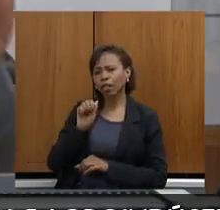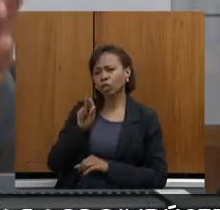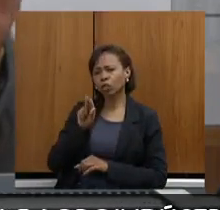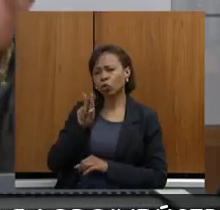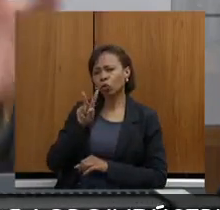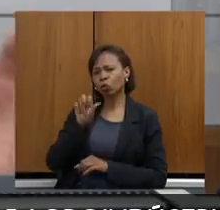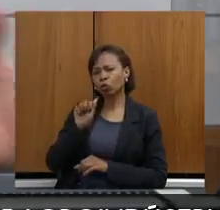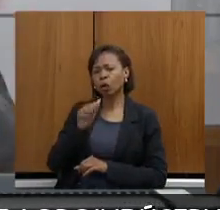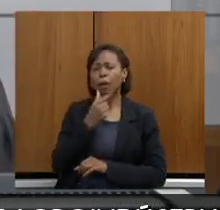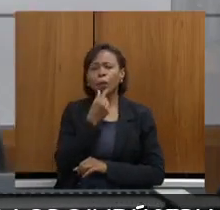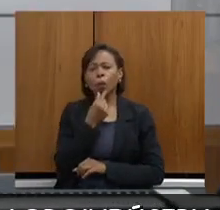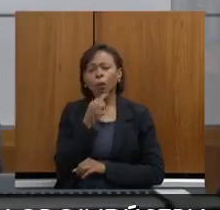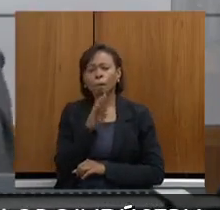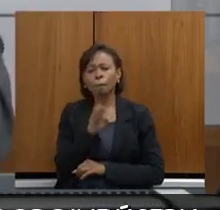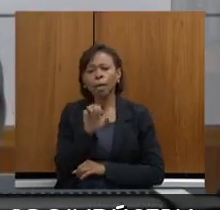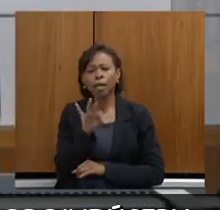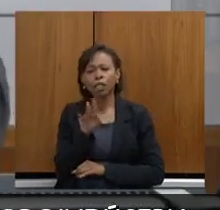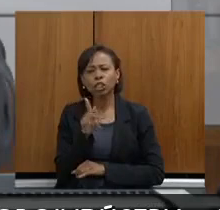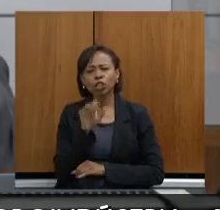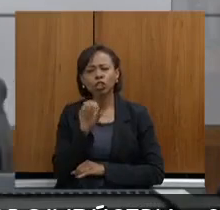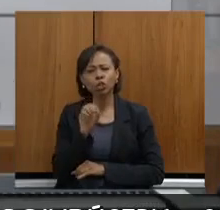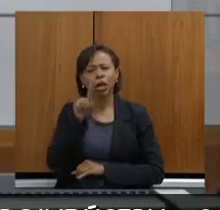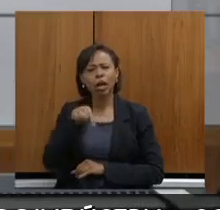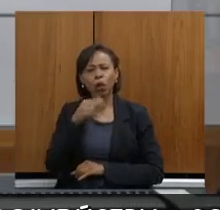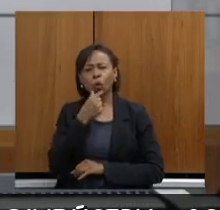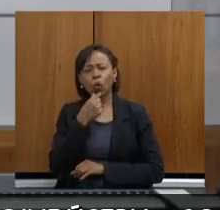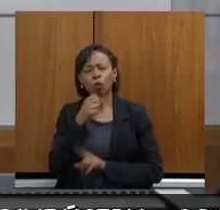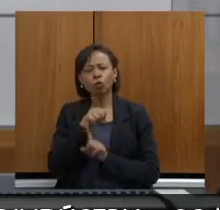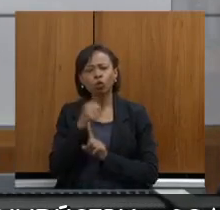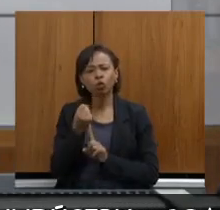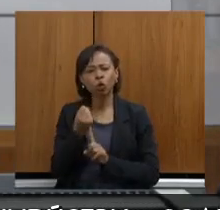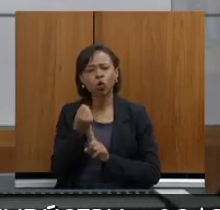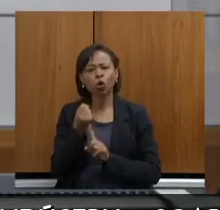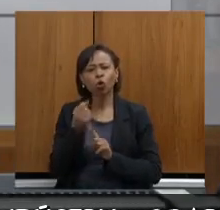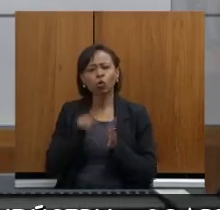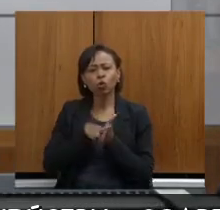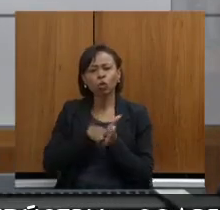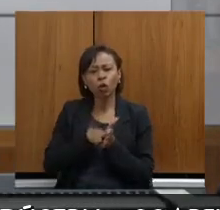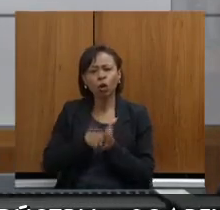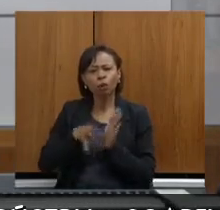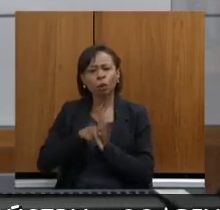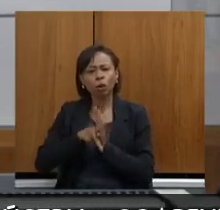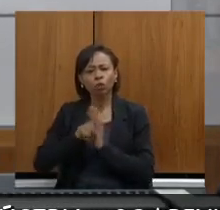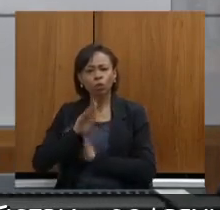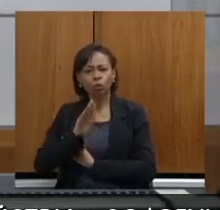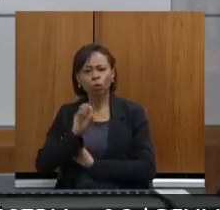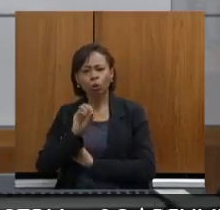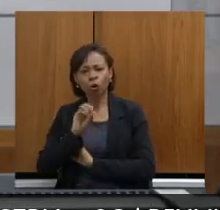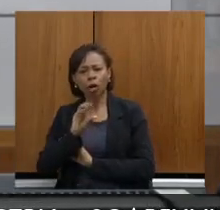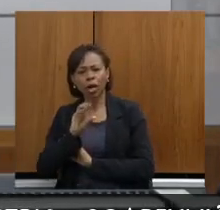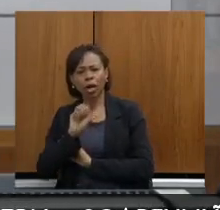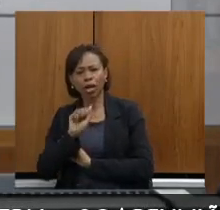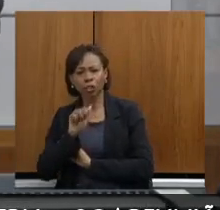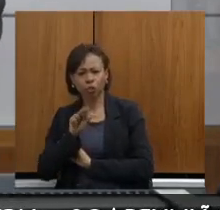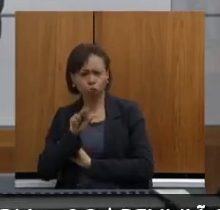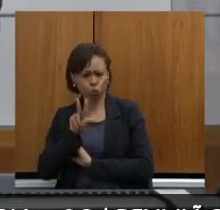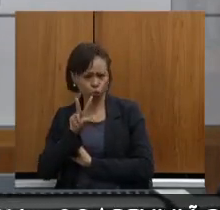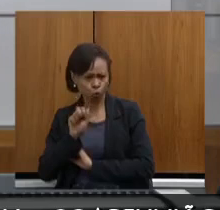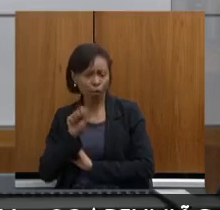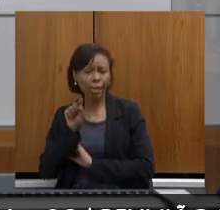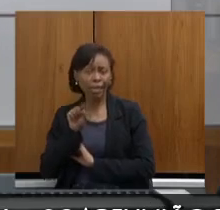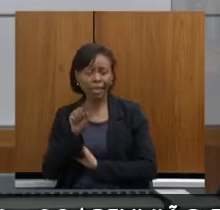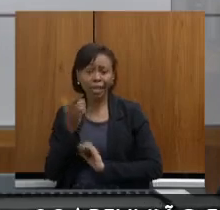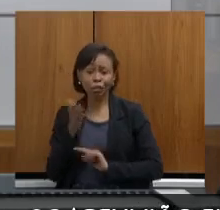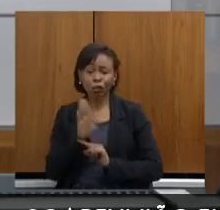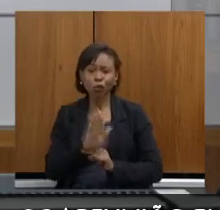aquele grande sociólogo lá de Bocaiuva que combateu aí a fome em Minas Gerais do Brasil todo e